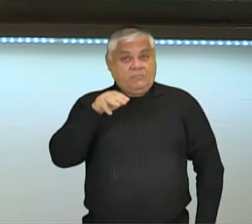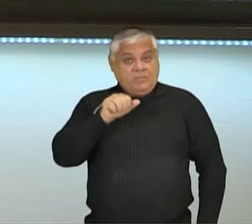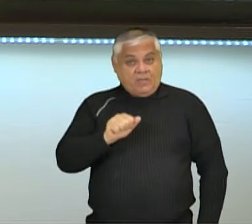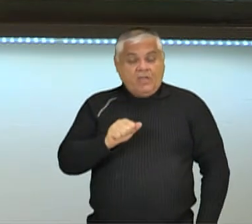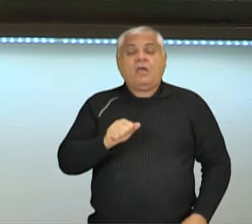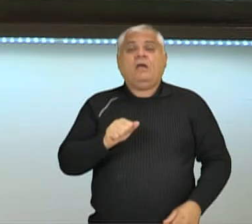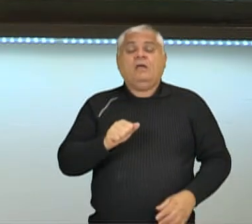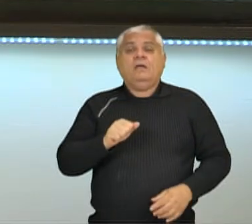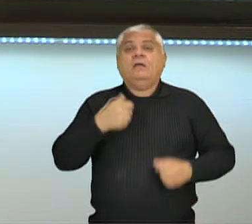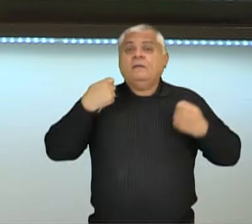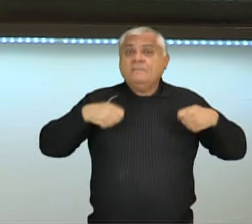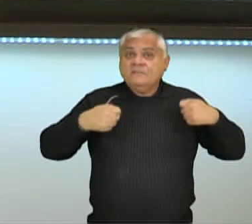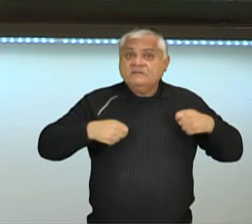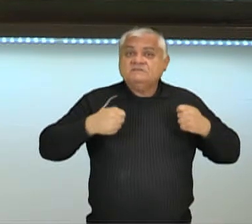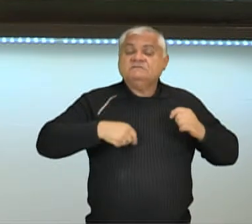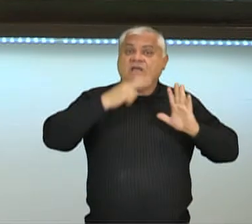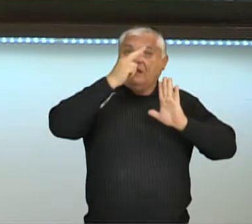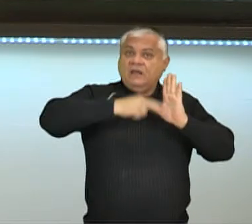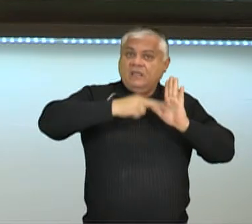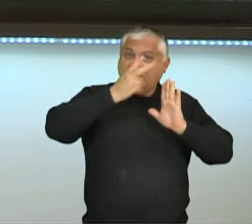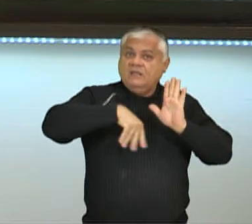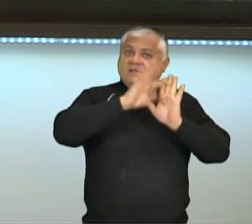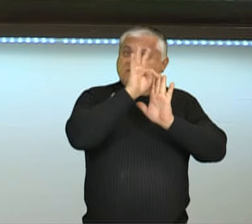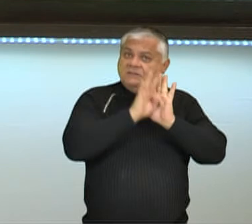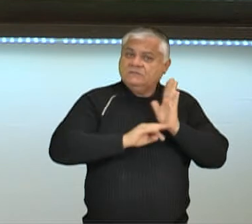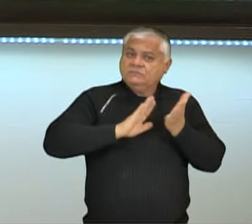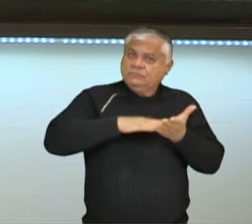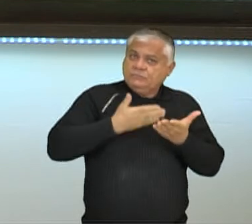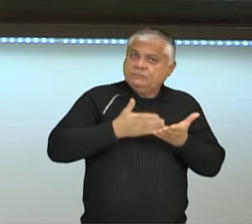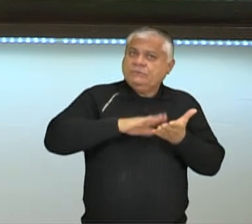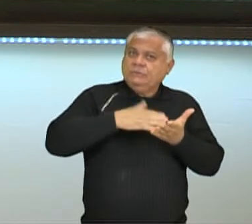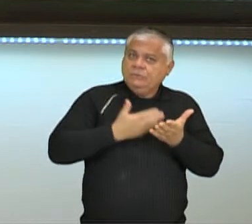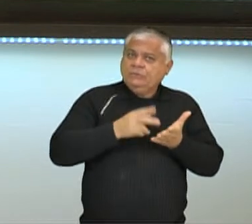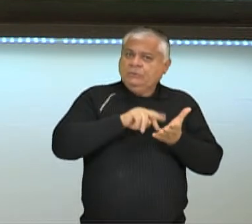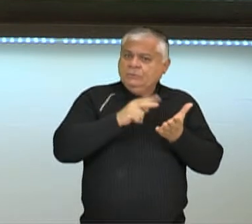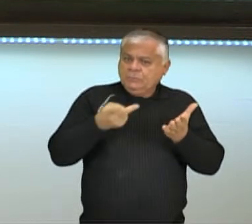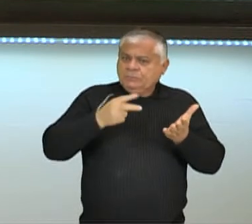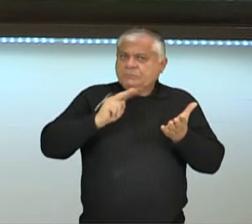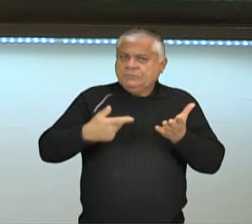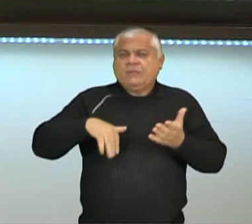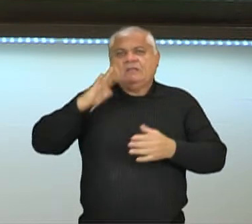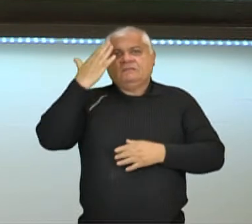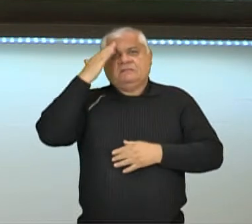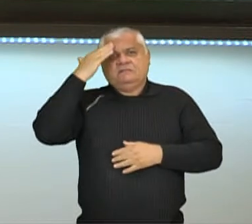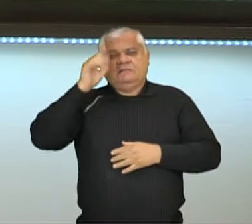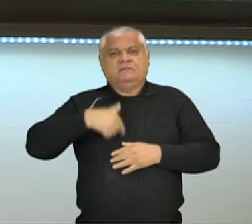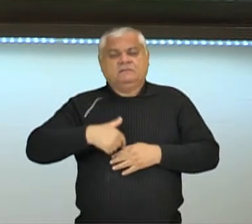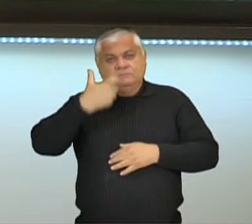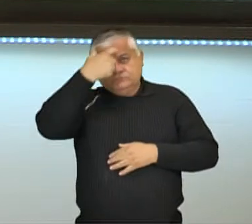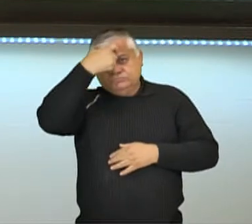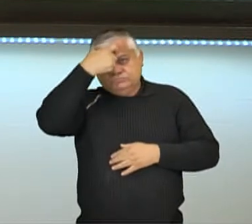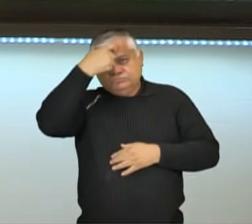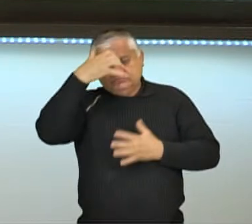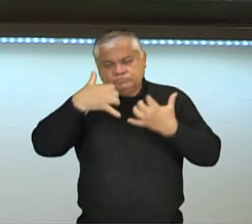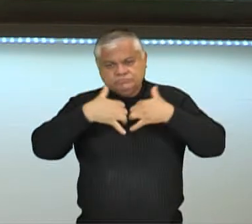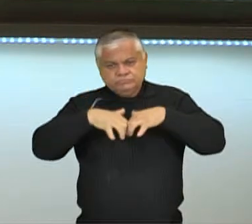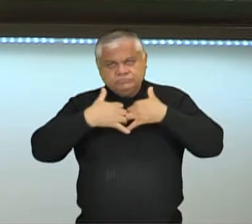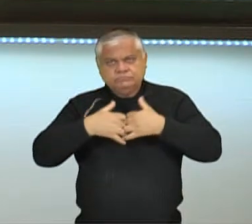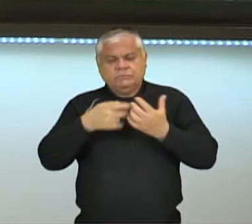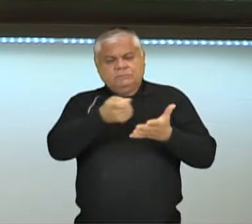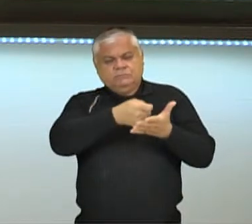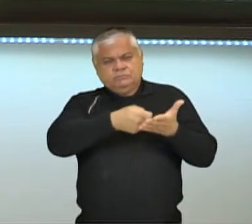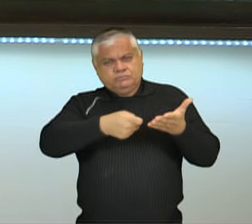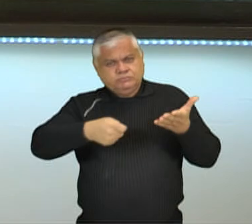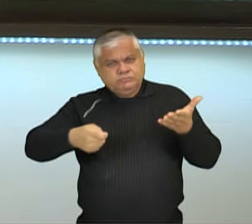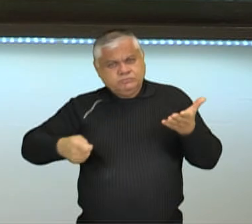que interpretar textos. E ao interpretarmos, nós precisamos colocar o nosso pensamento no papel, por